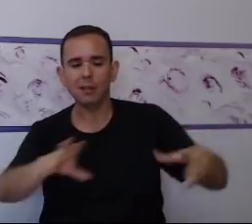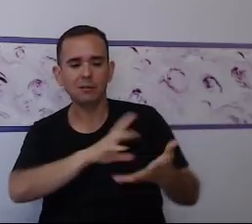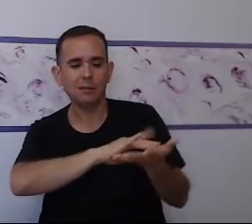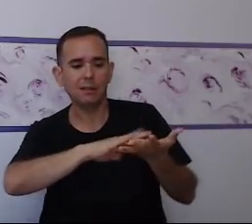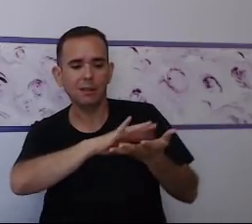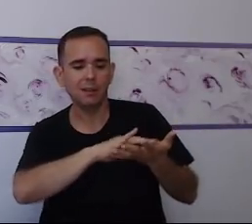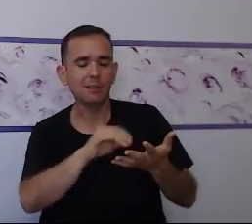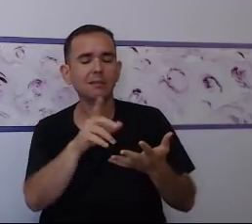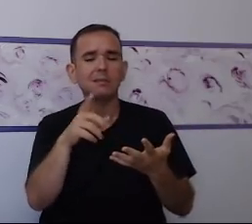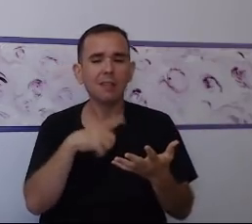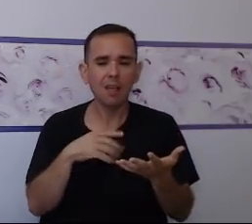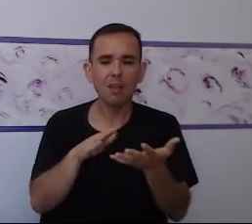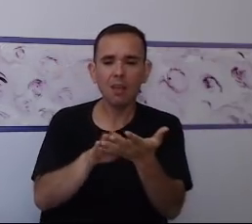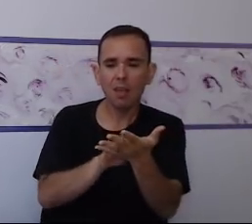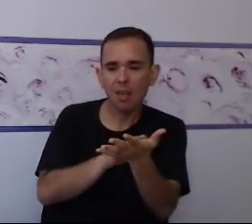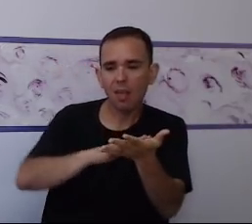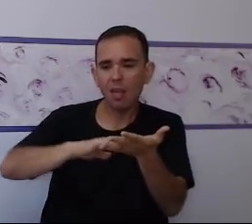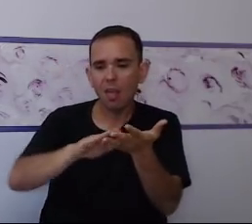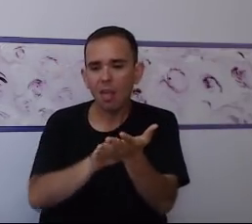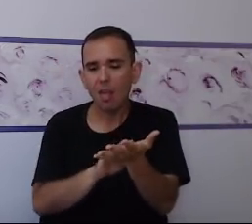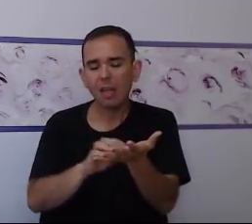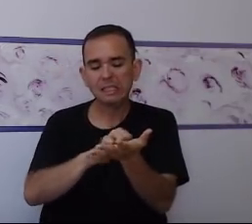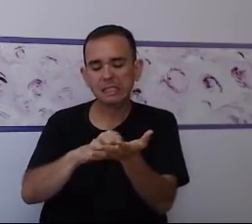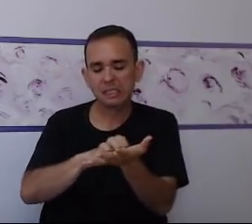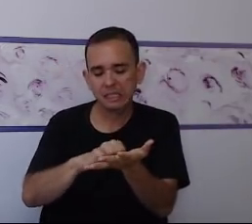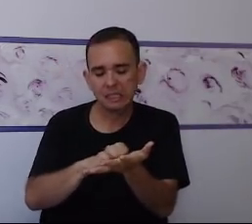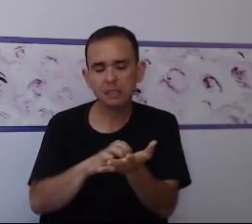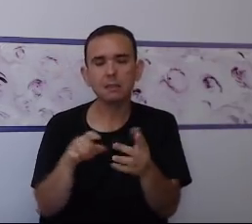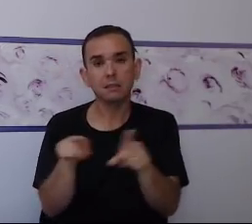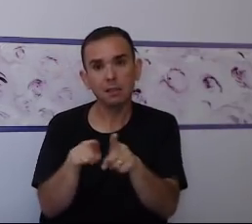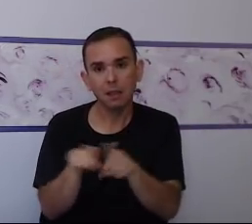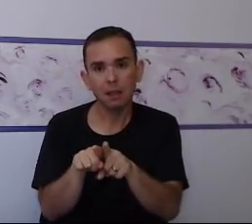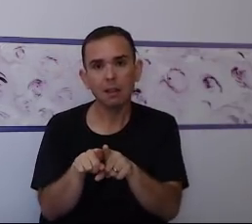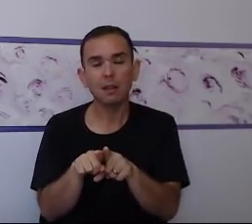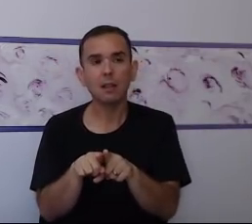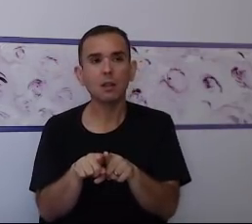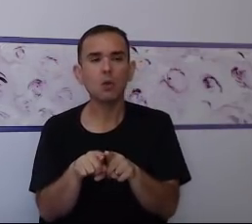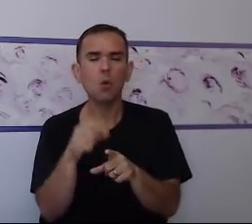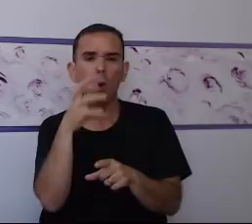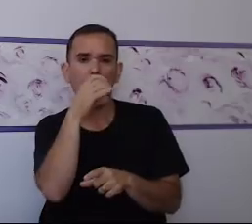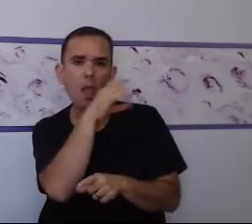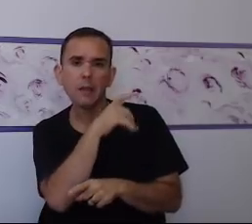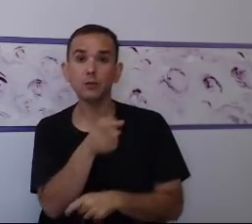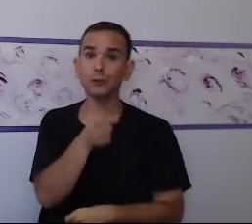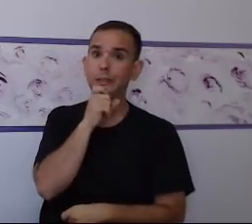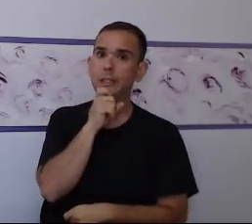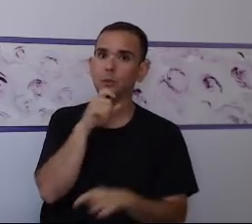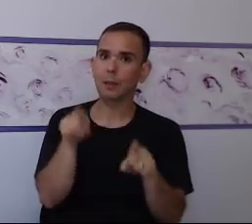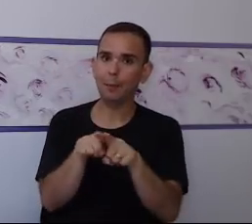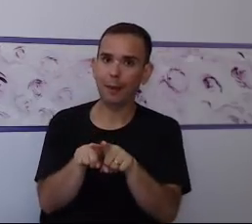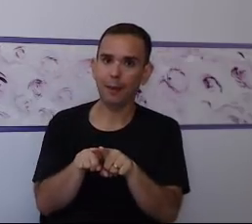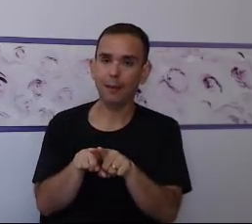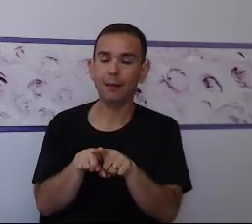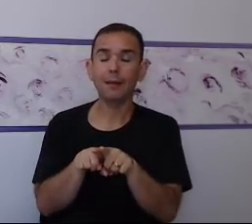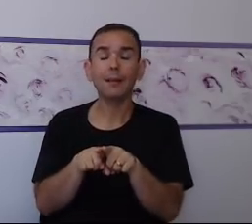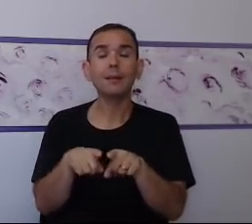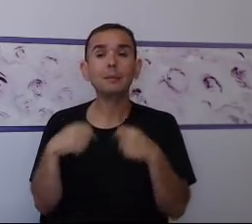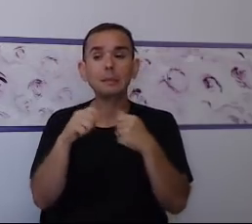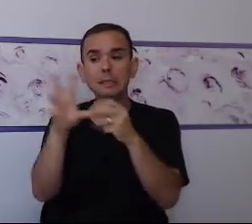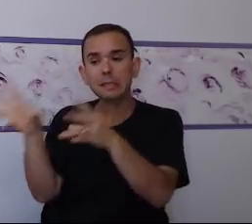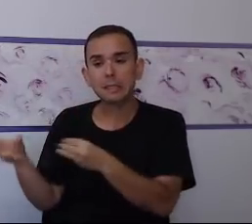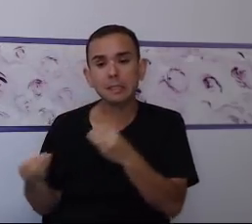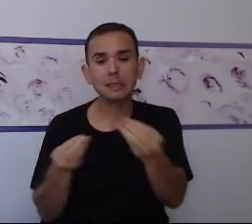texturas, veludo, textura áspera, o quente, o frio. Porque nós temos que trazer